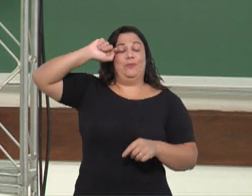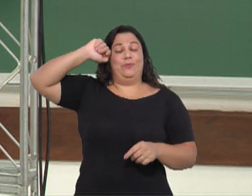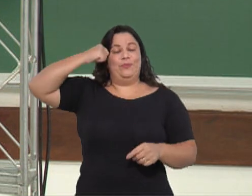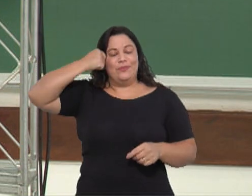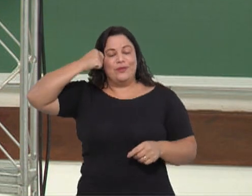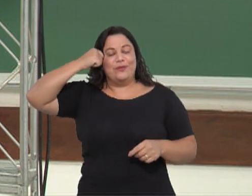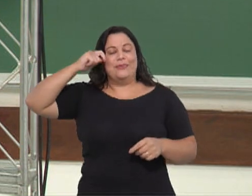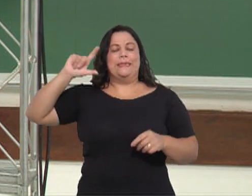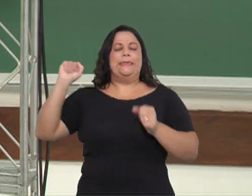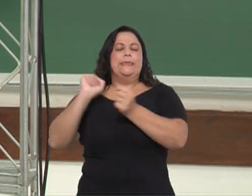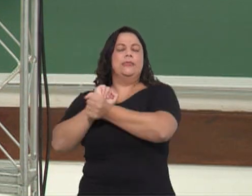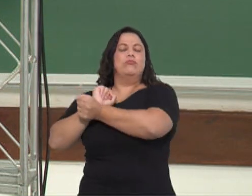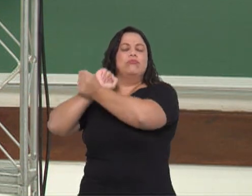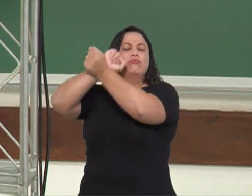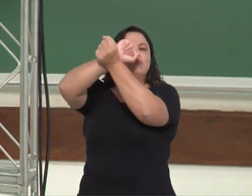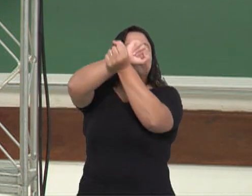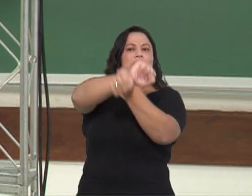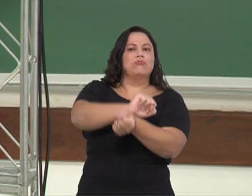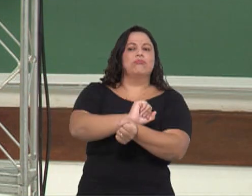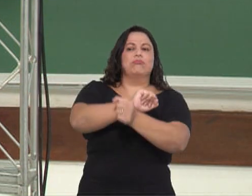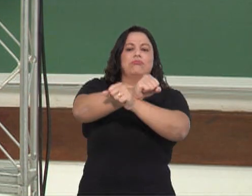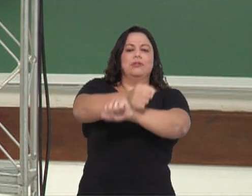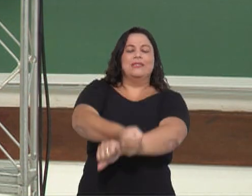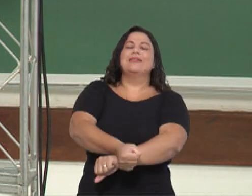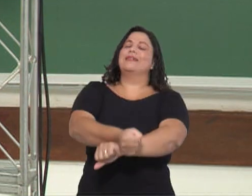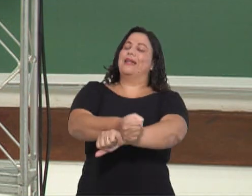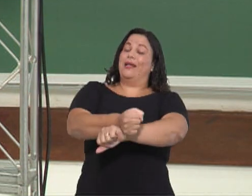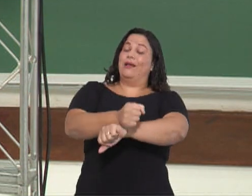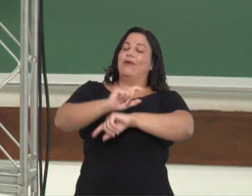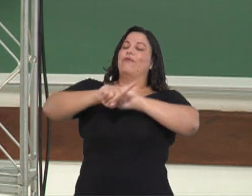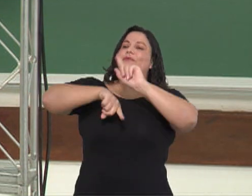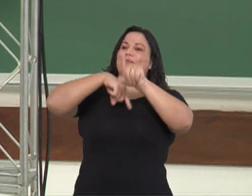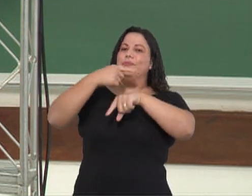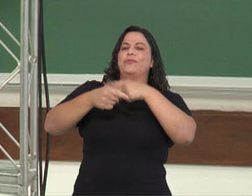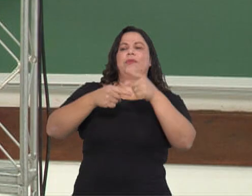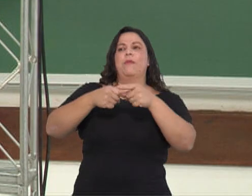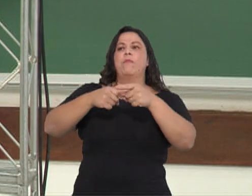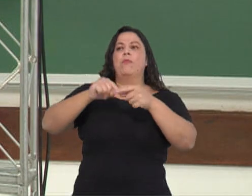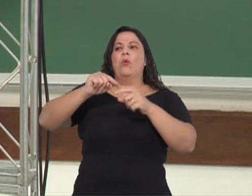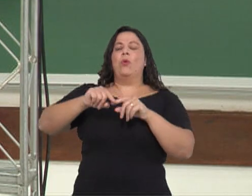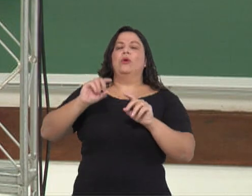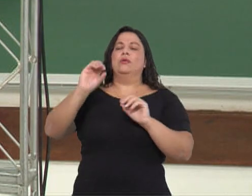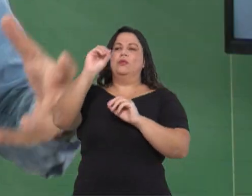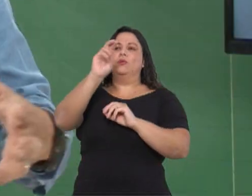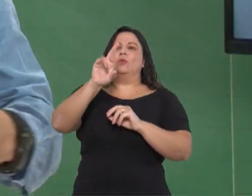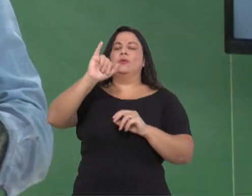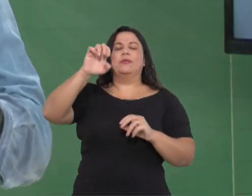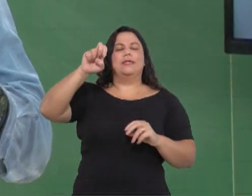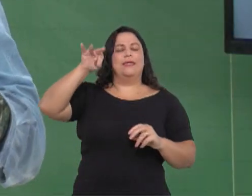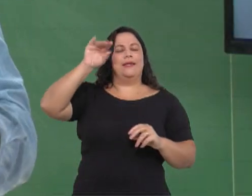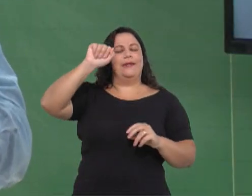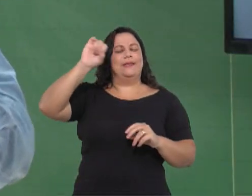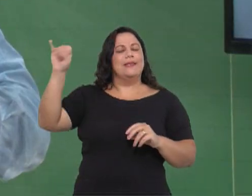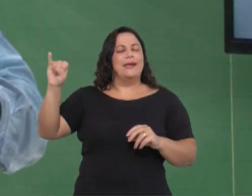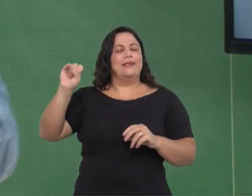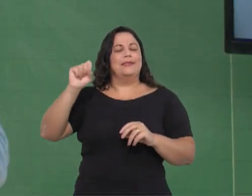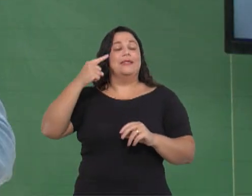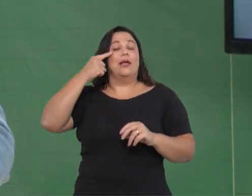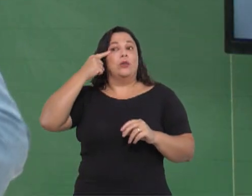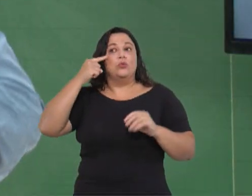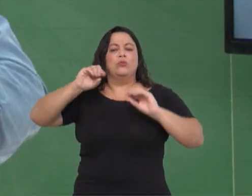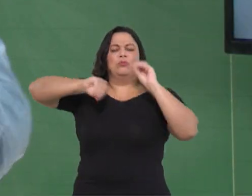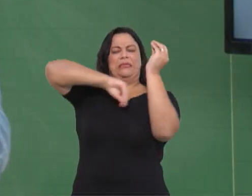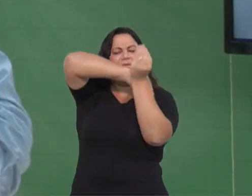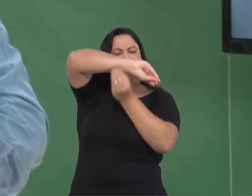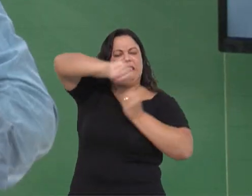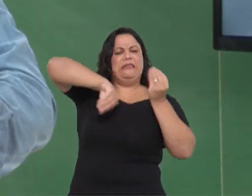escravizados e mais tarde os imigrantes orientais. Então, o Brasil é formado por um misto de